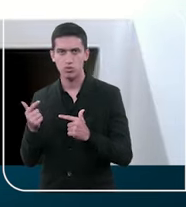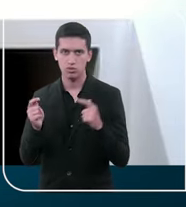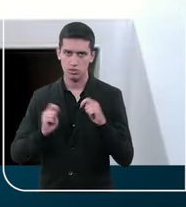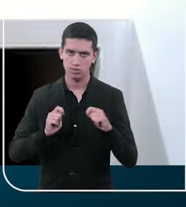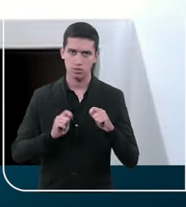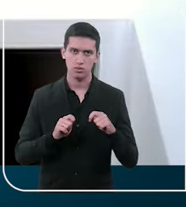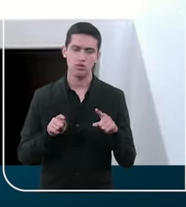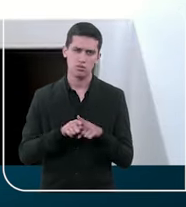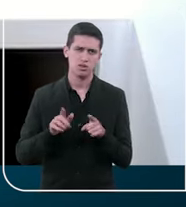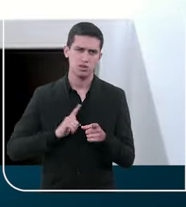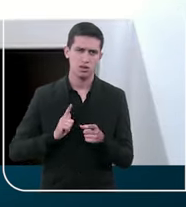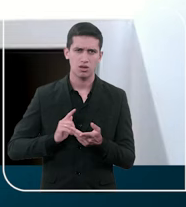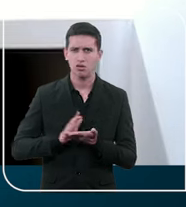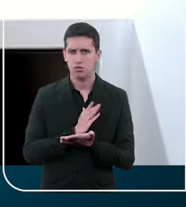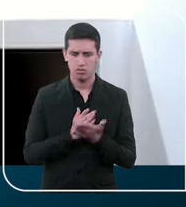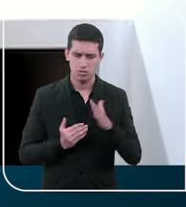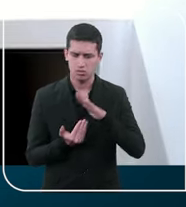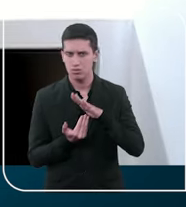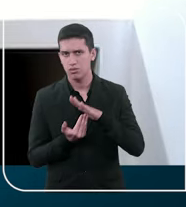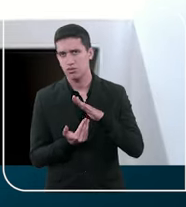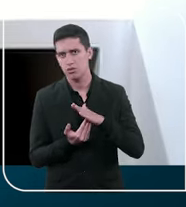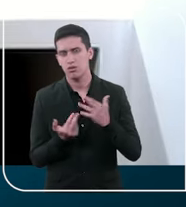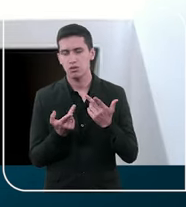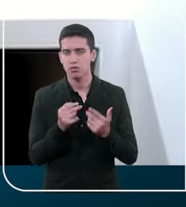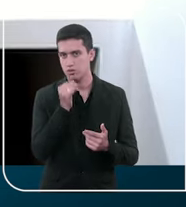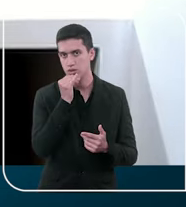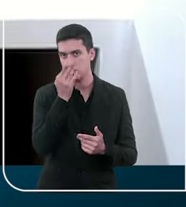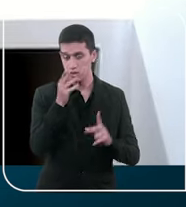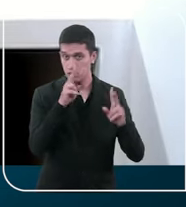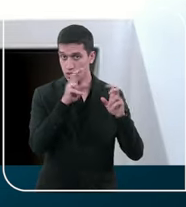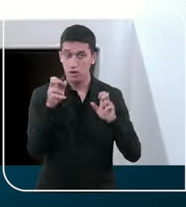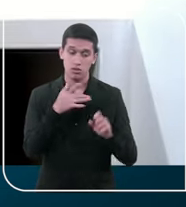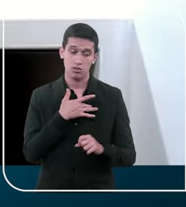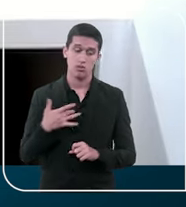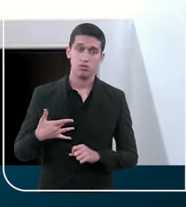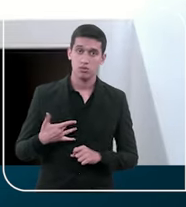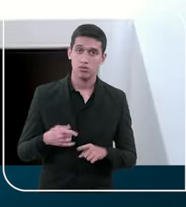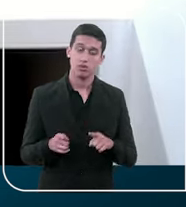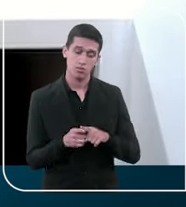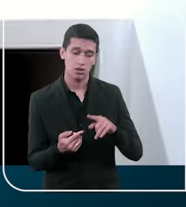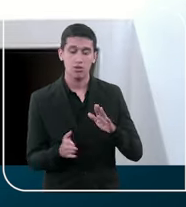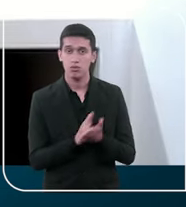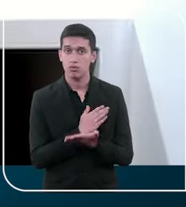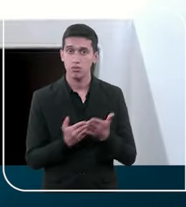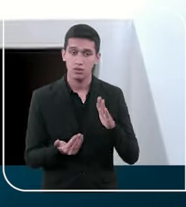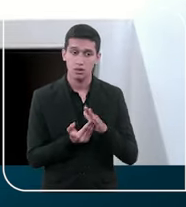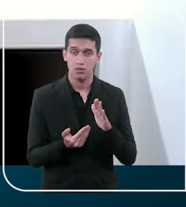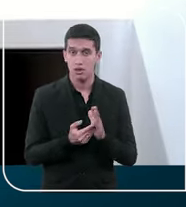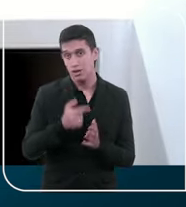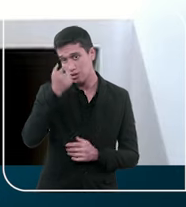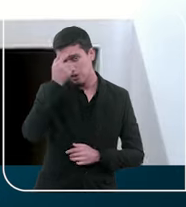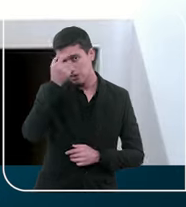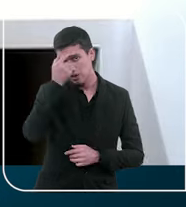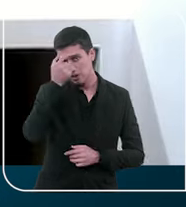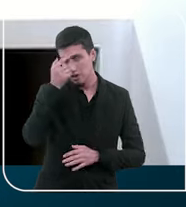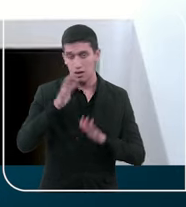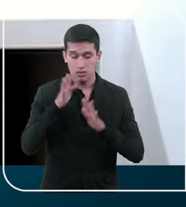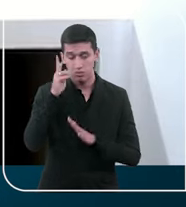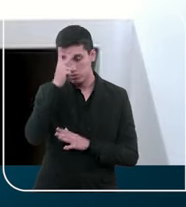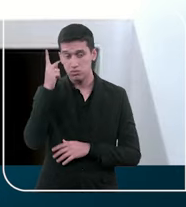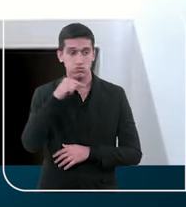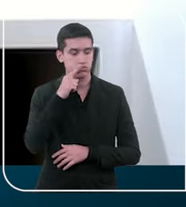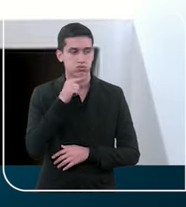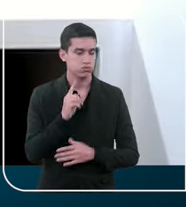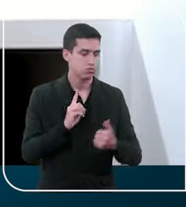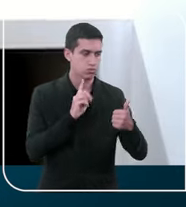ficar isento. Mas existem também algumas limitações, como é o caso de questões de saúde, limitações cognitivas que